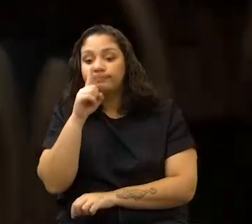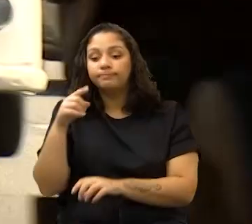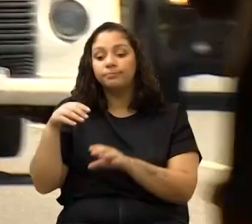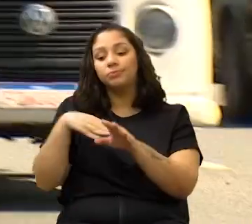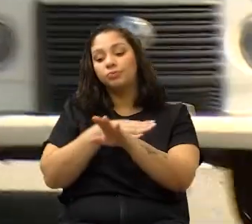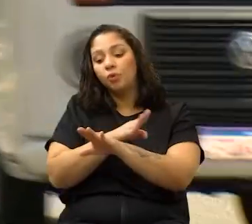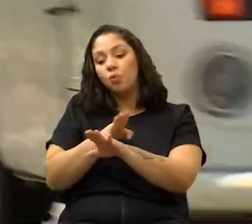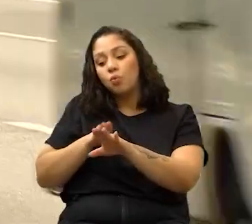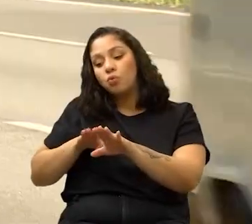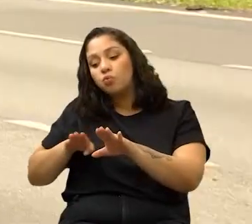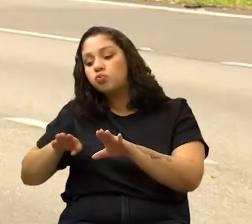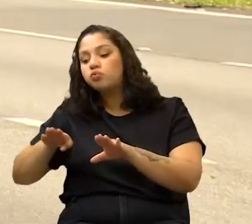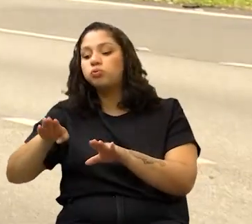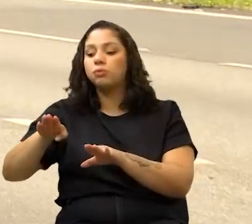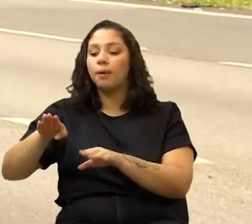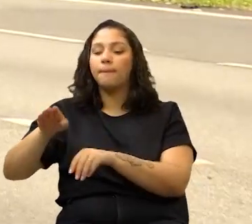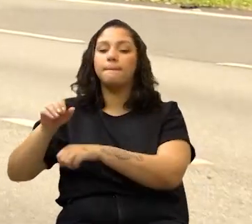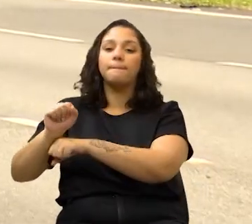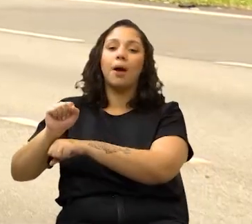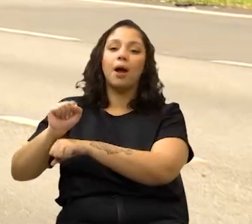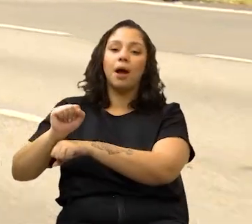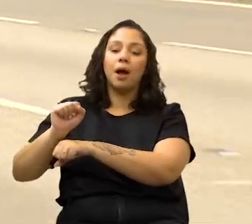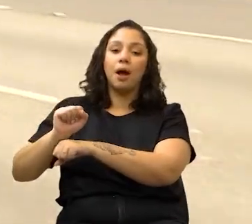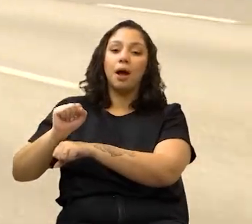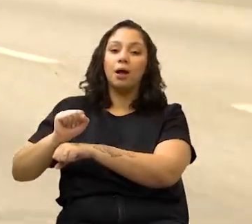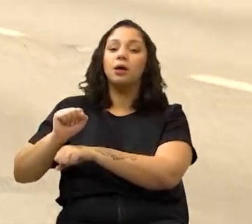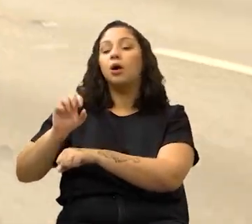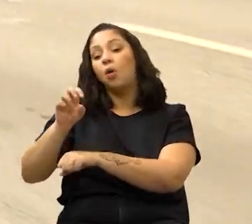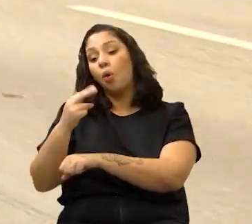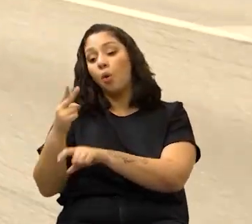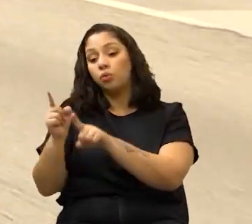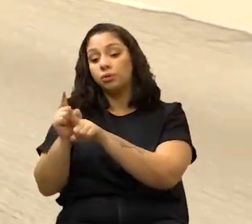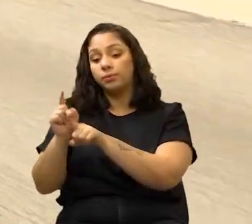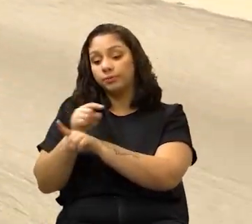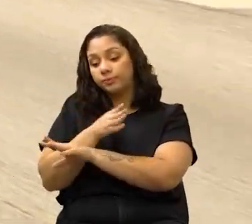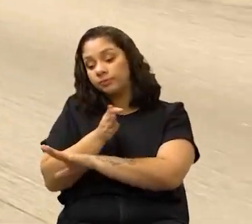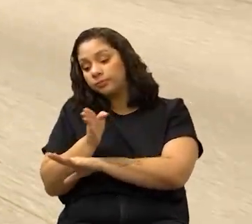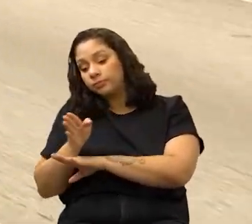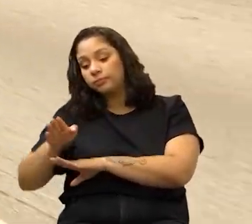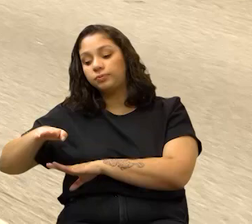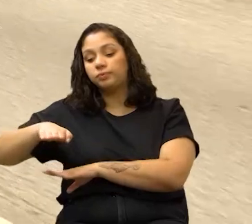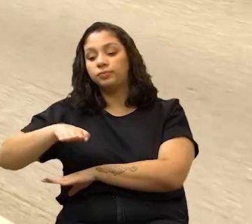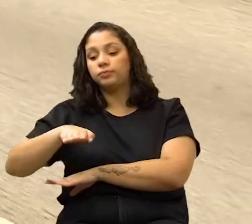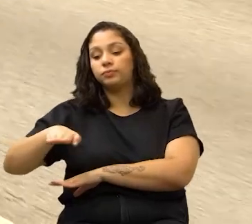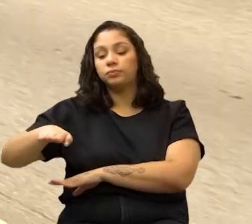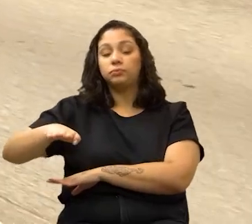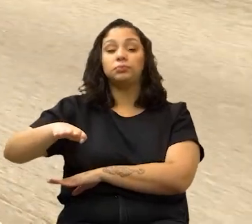no acostamento, em determinado ponto, ou propriamente parado na faixa, ele é